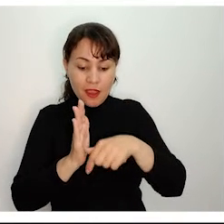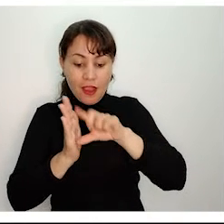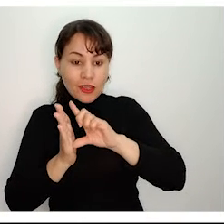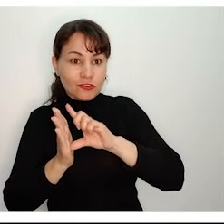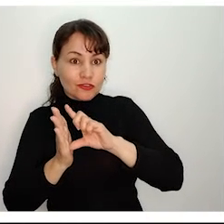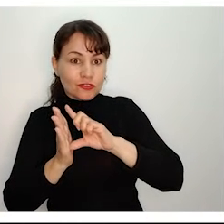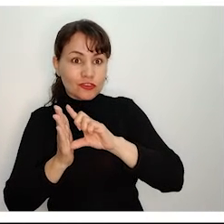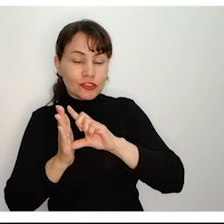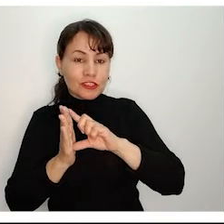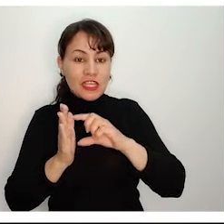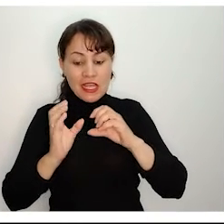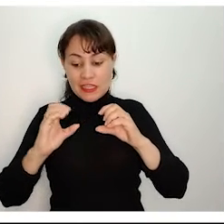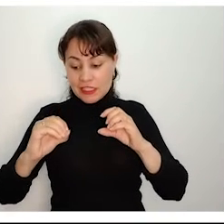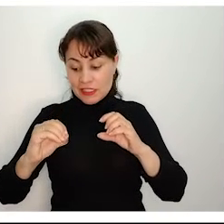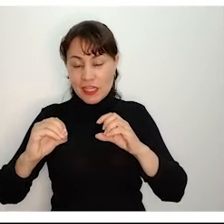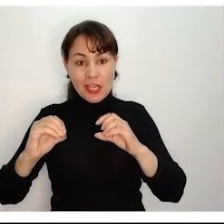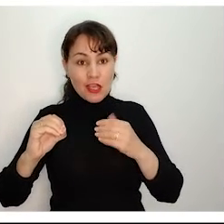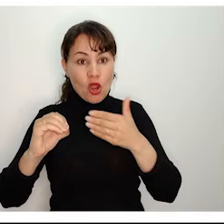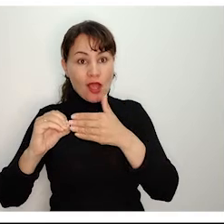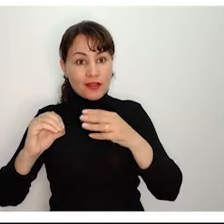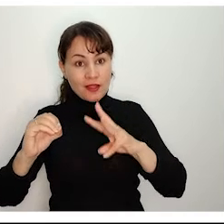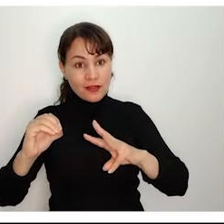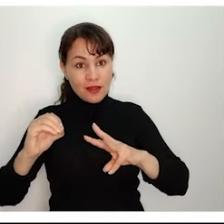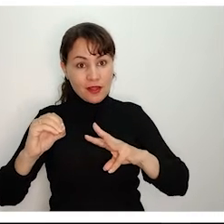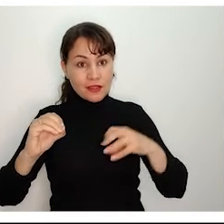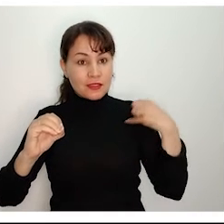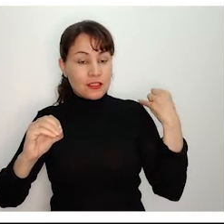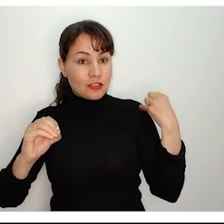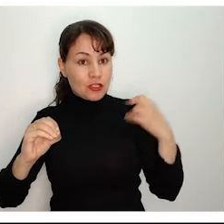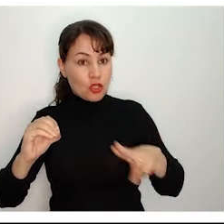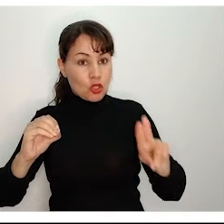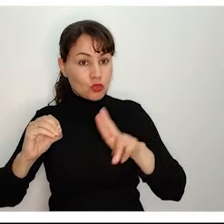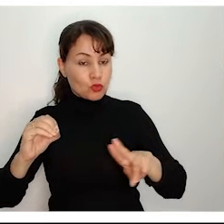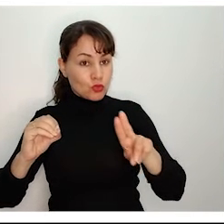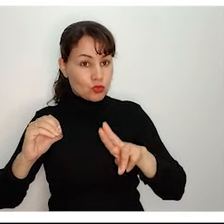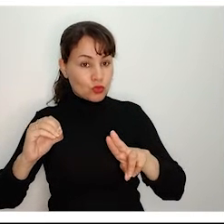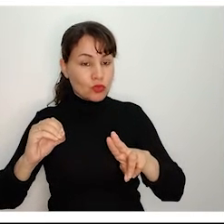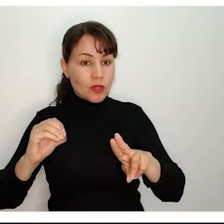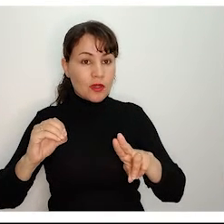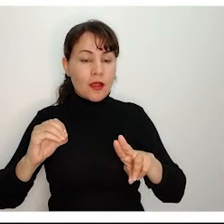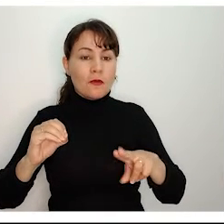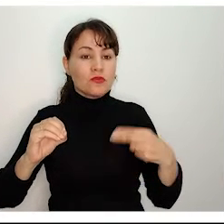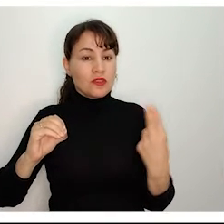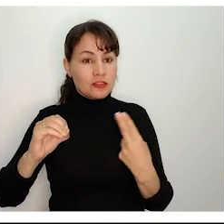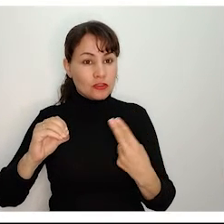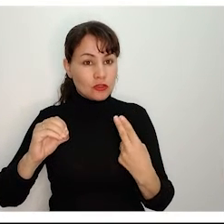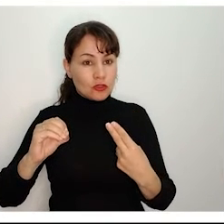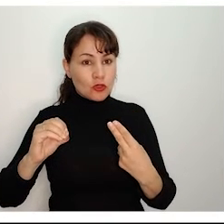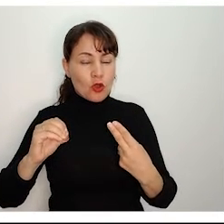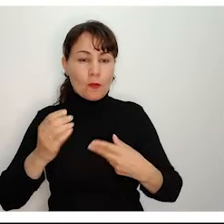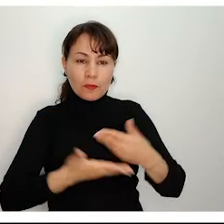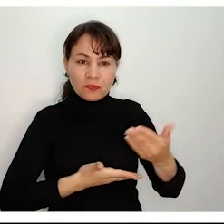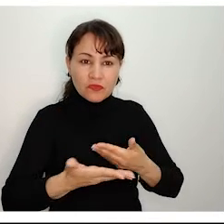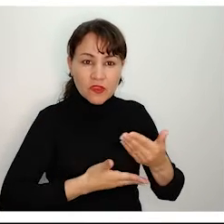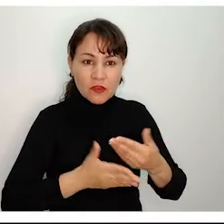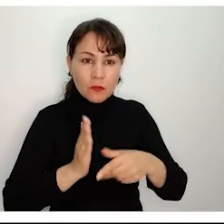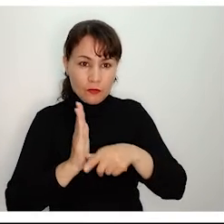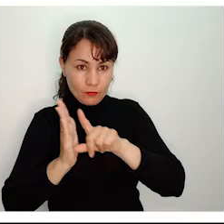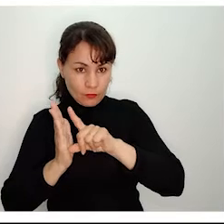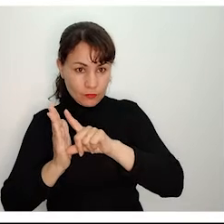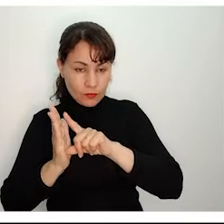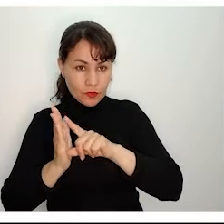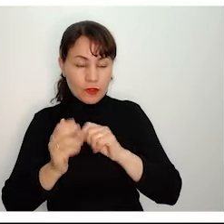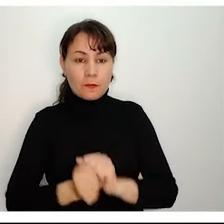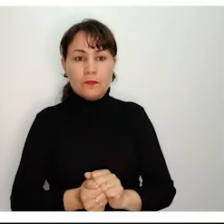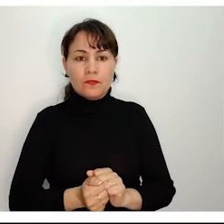cedo possível. Então, de 0 a 3 anos, nós utilizamos esse nome,